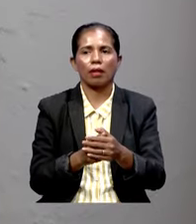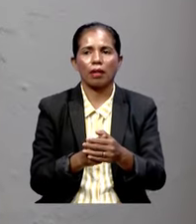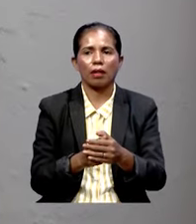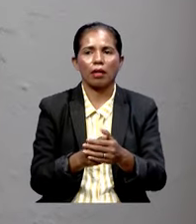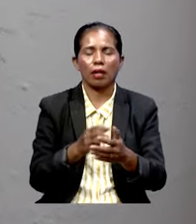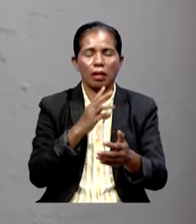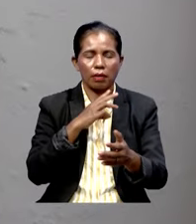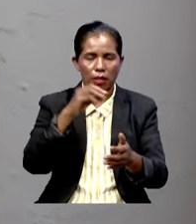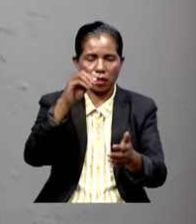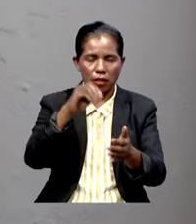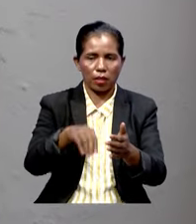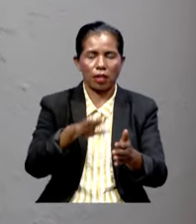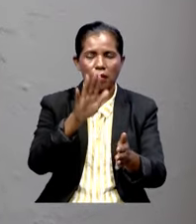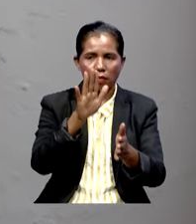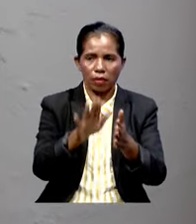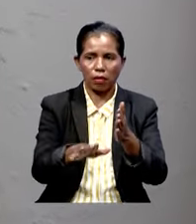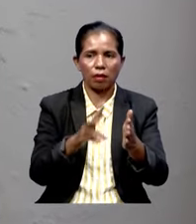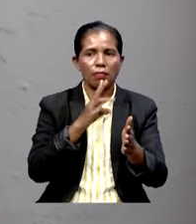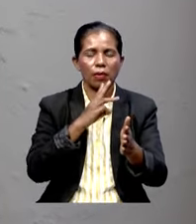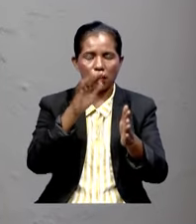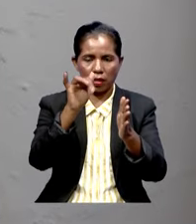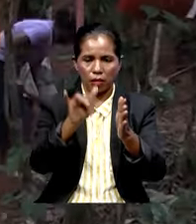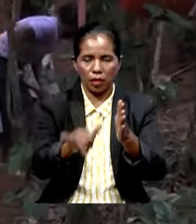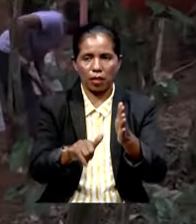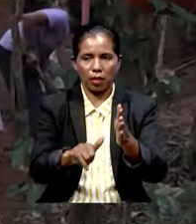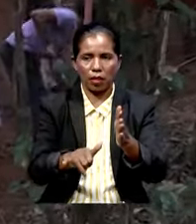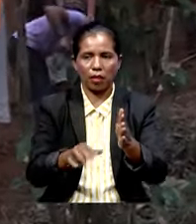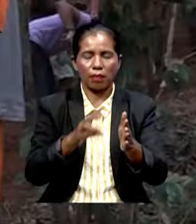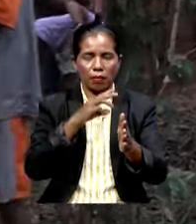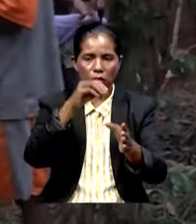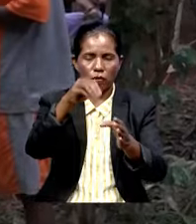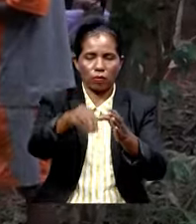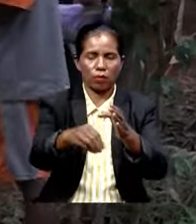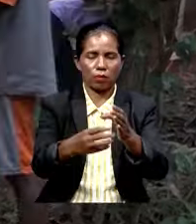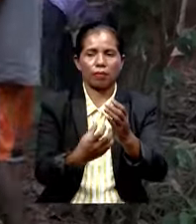hela hefatin be mos hela hefatin.